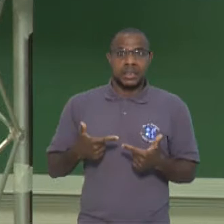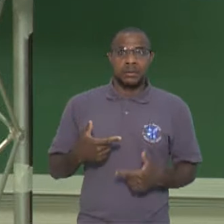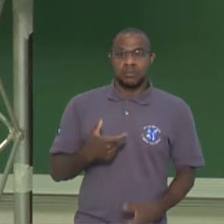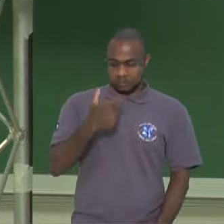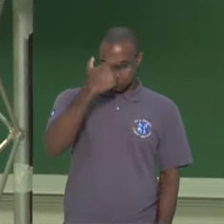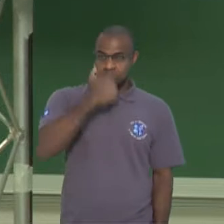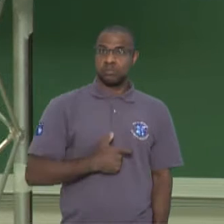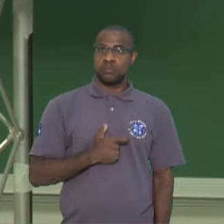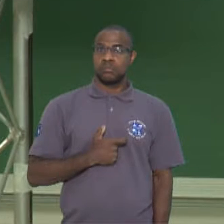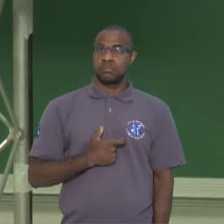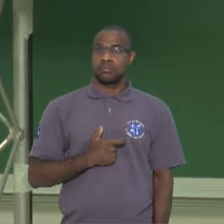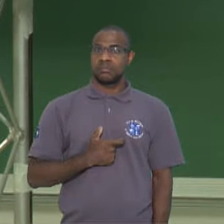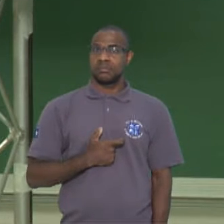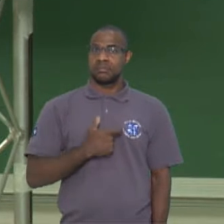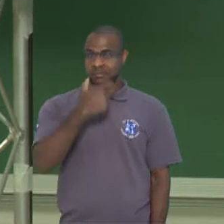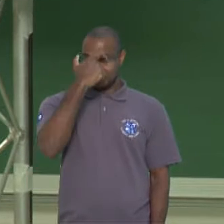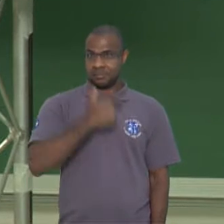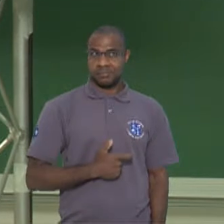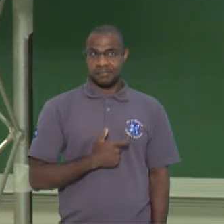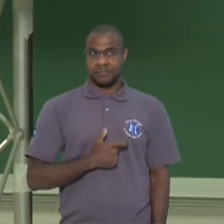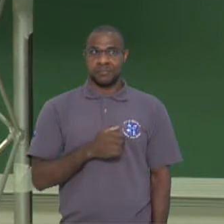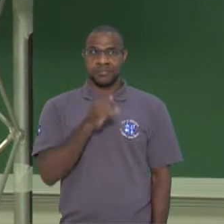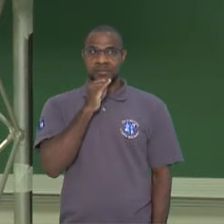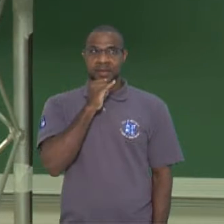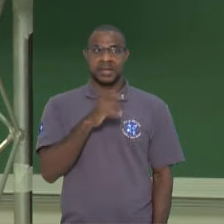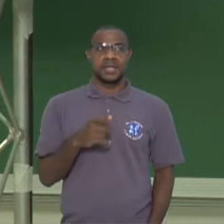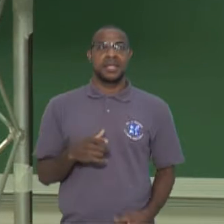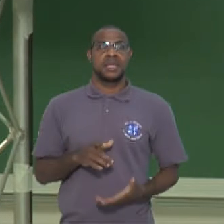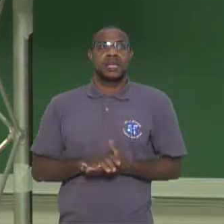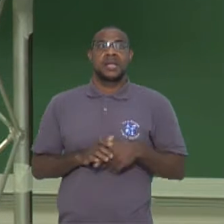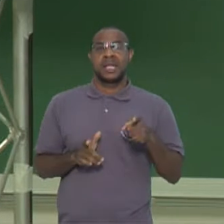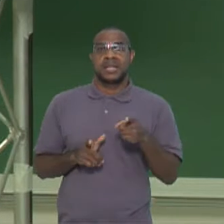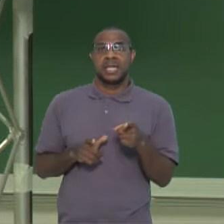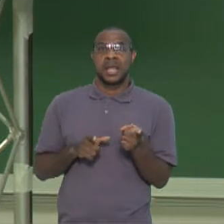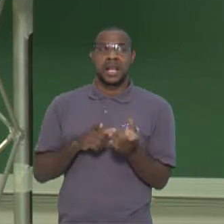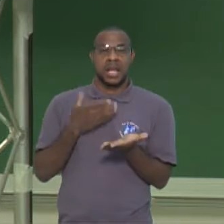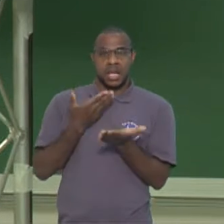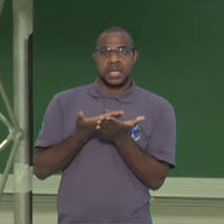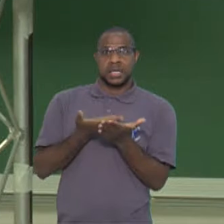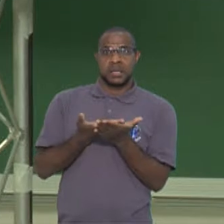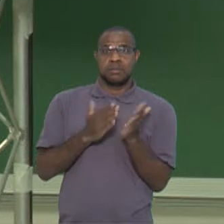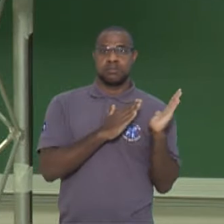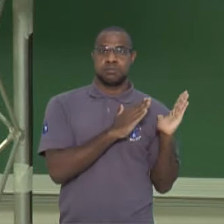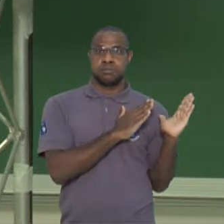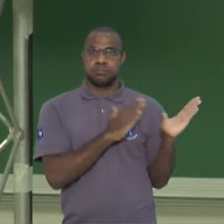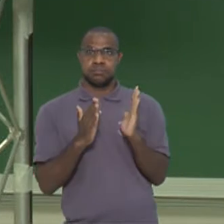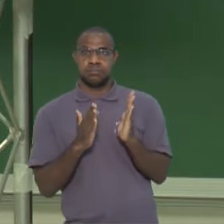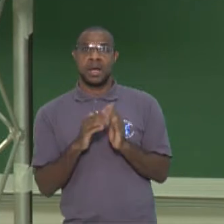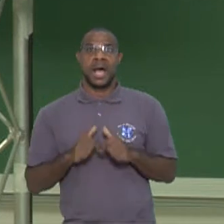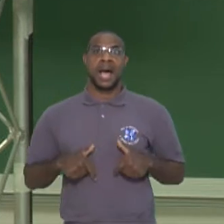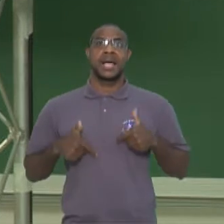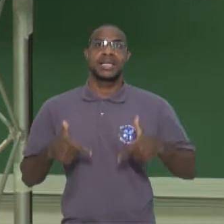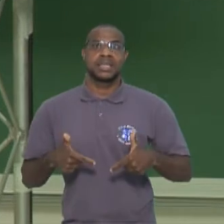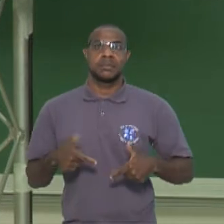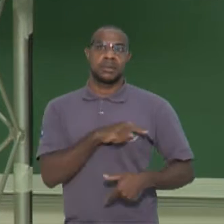né? Então, por exemplo, eu dando aula aqui, é uma sequência de ações que eu estou